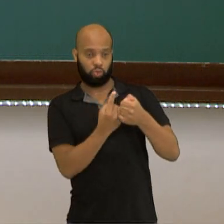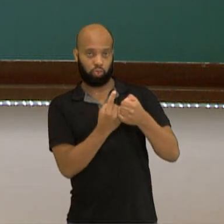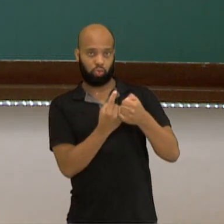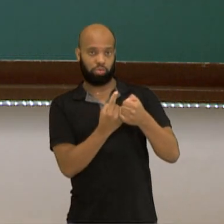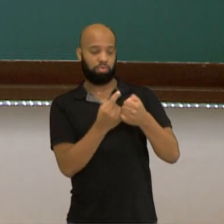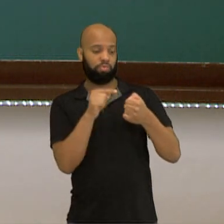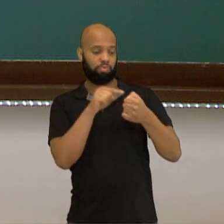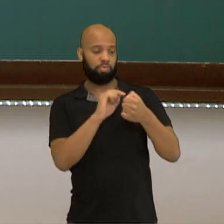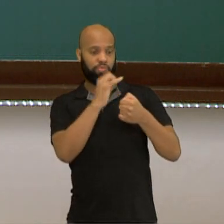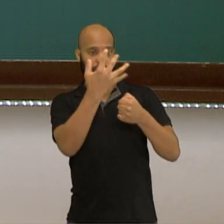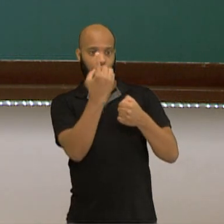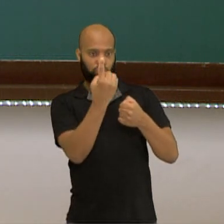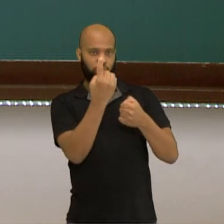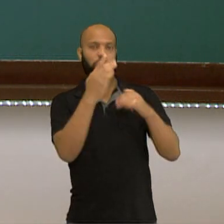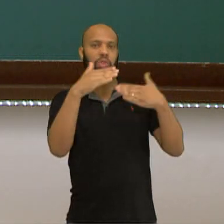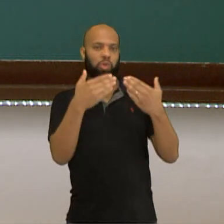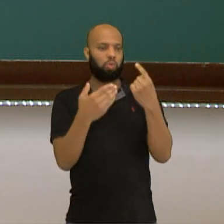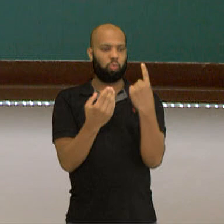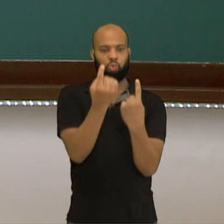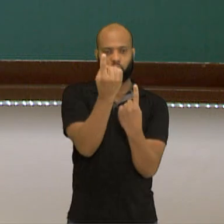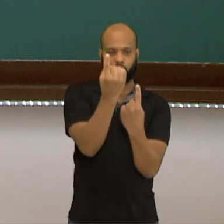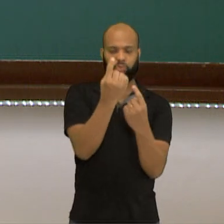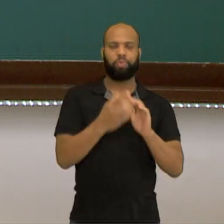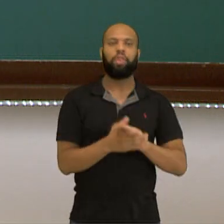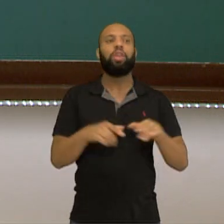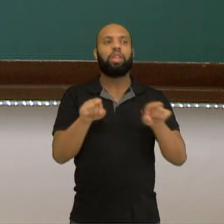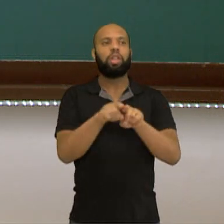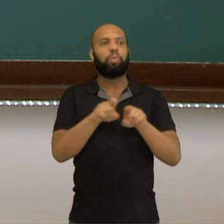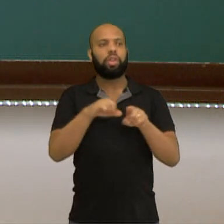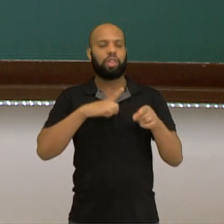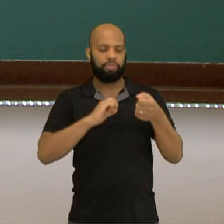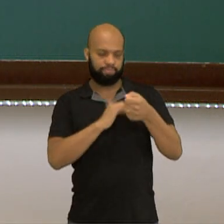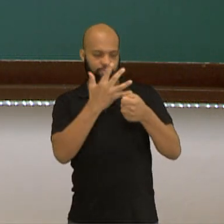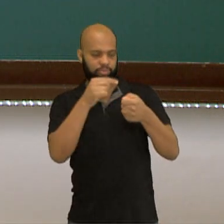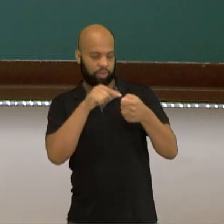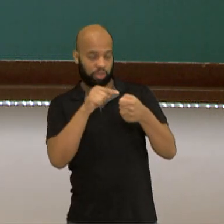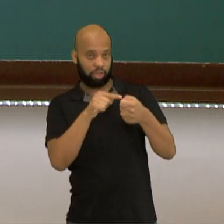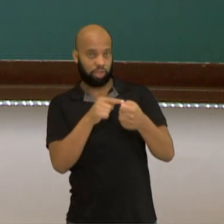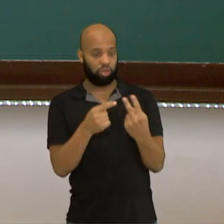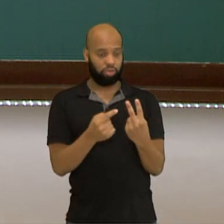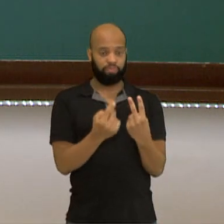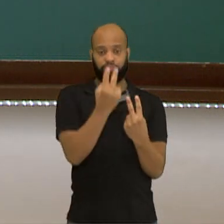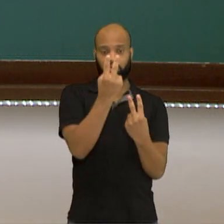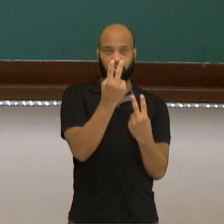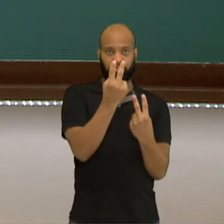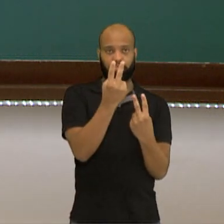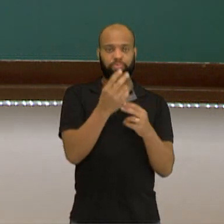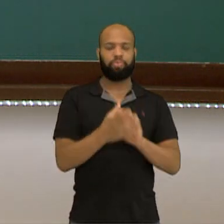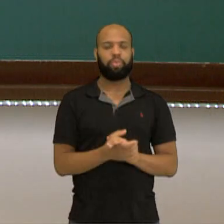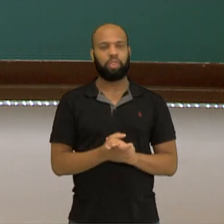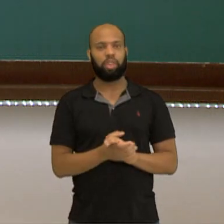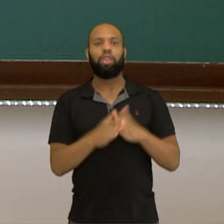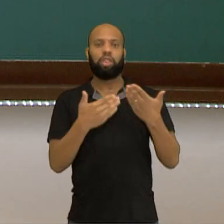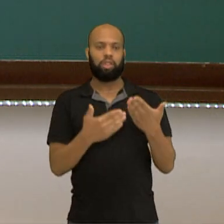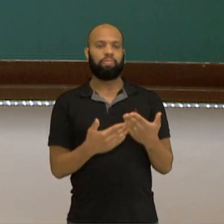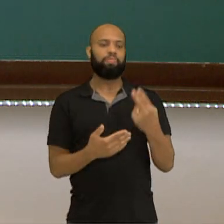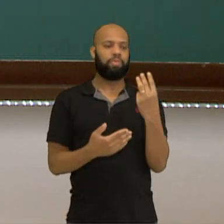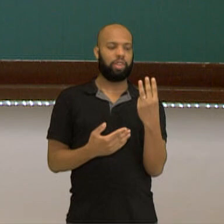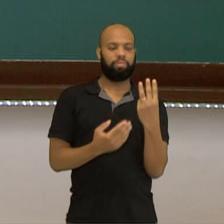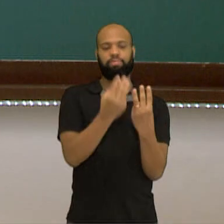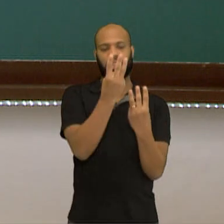1. Base 2, expoente 2, 2 ao quadrado. Base 3, expoente